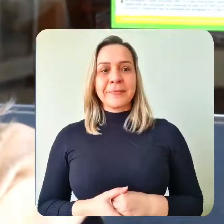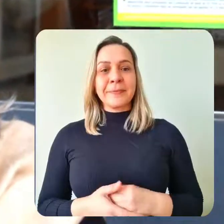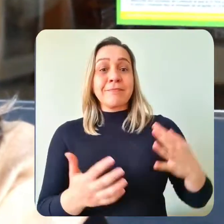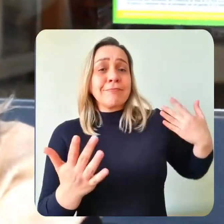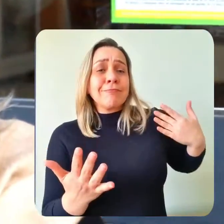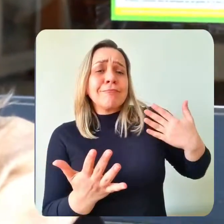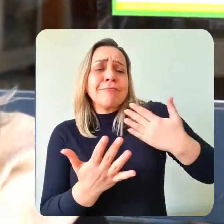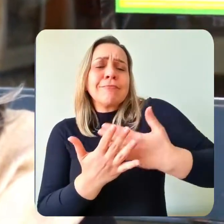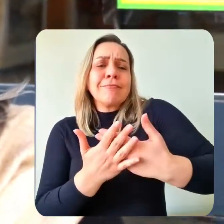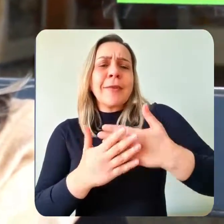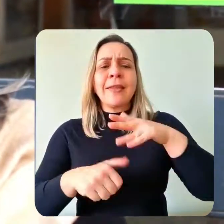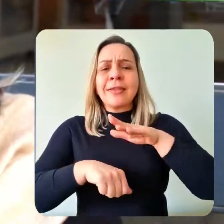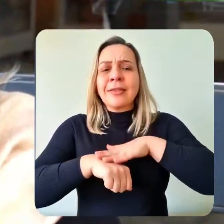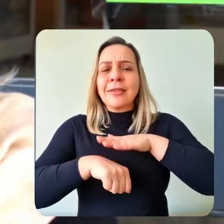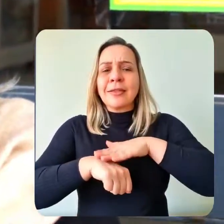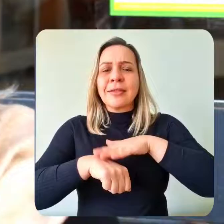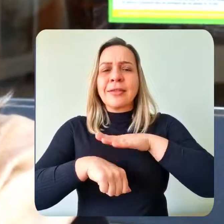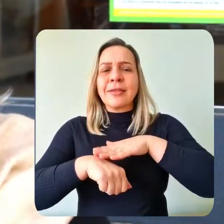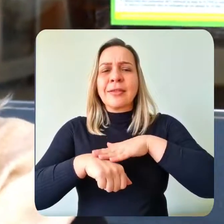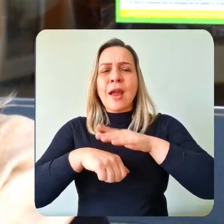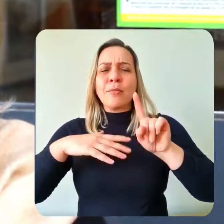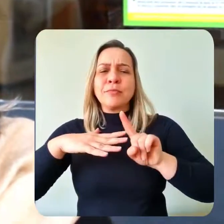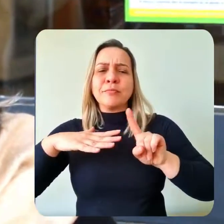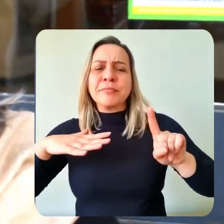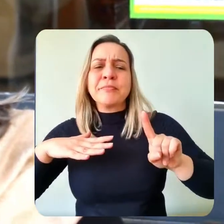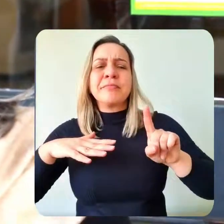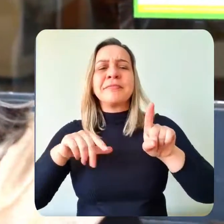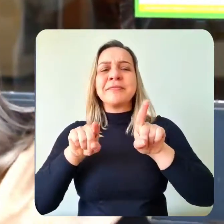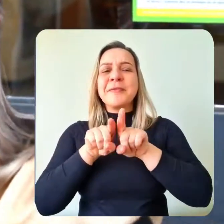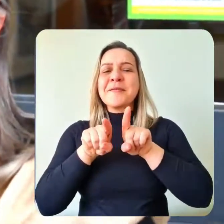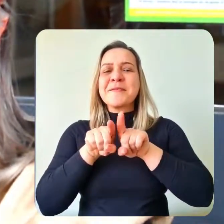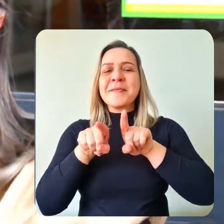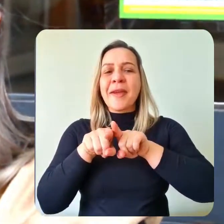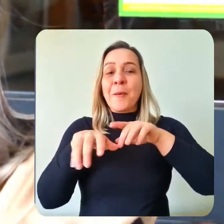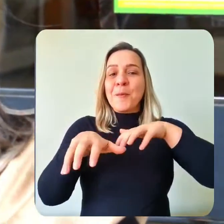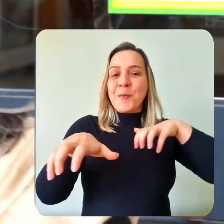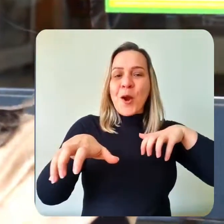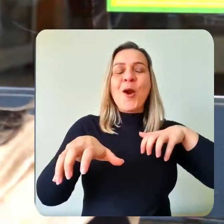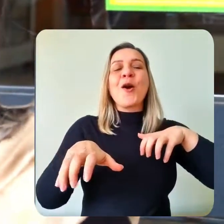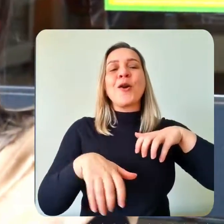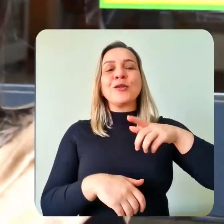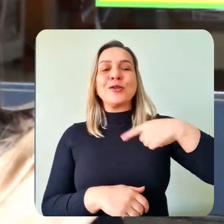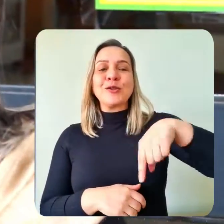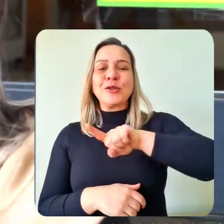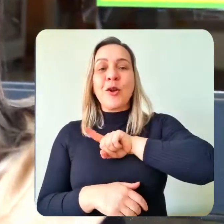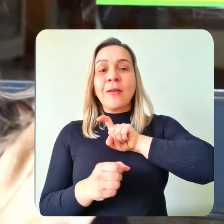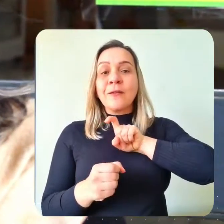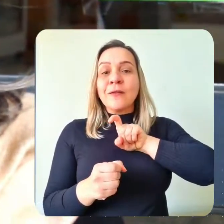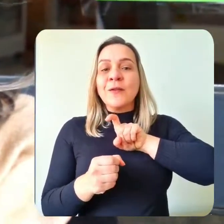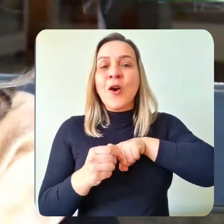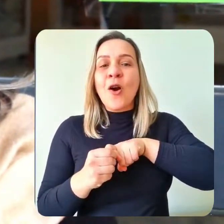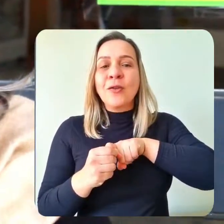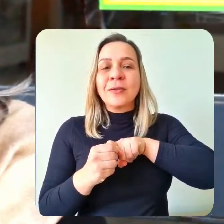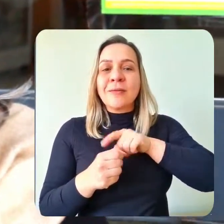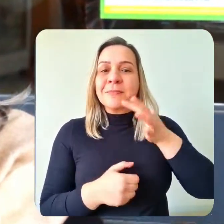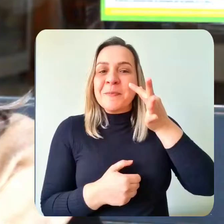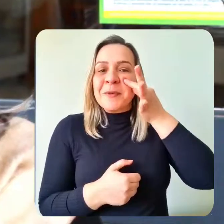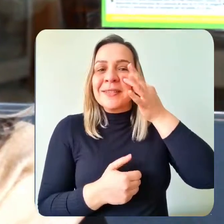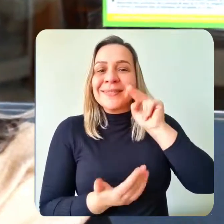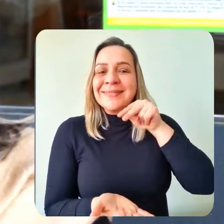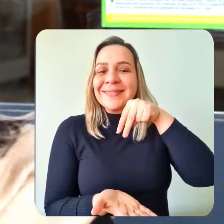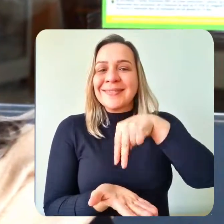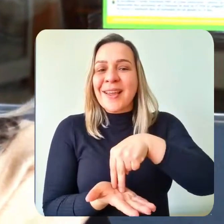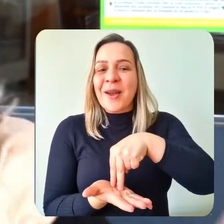Depois de tanto tempo com distanciamento social e atividades remotas, estamos retomando as nossas atividades